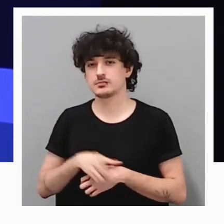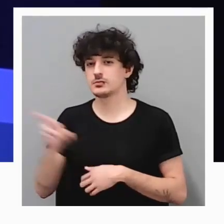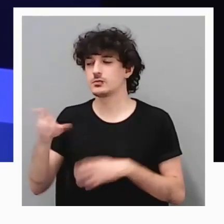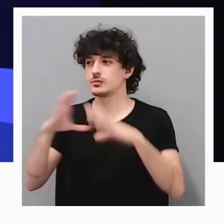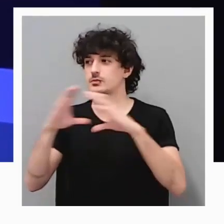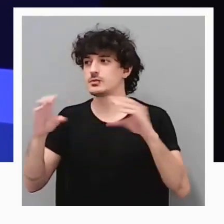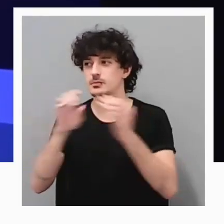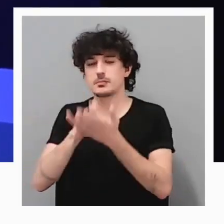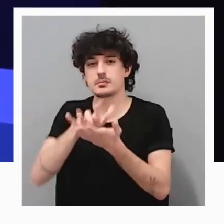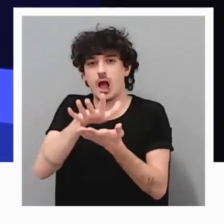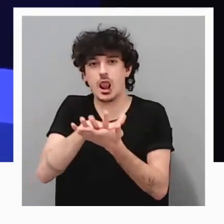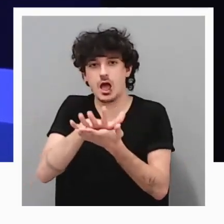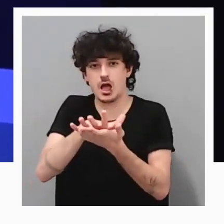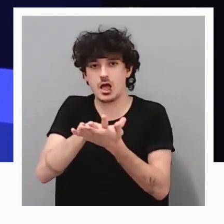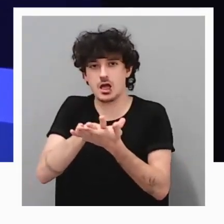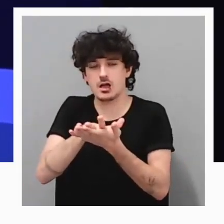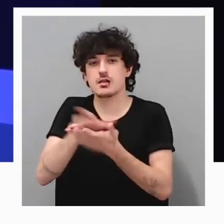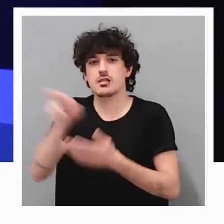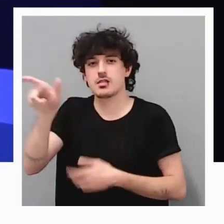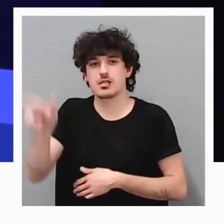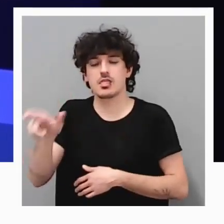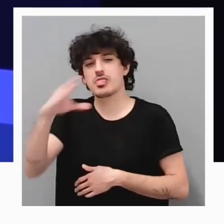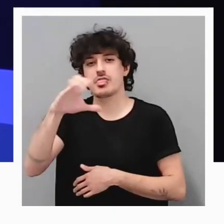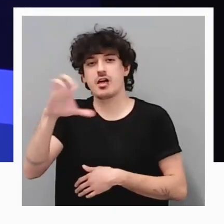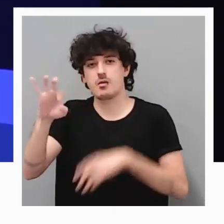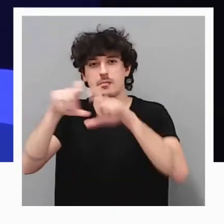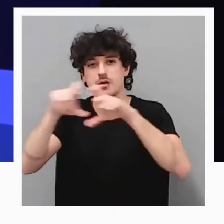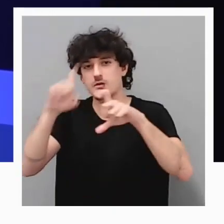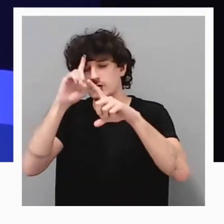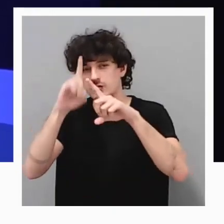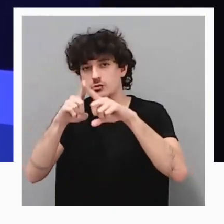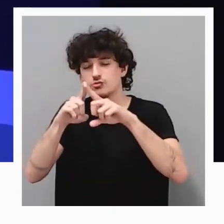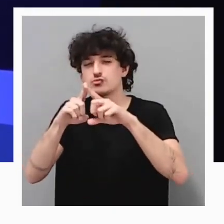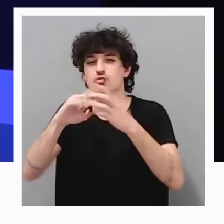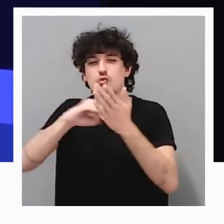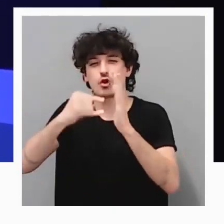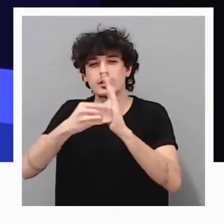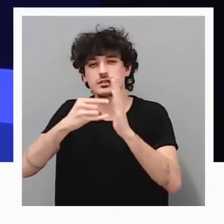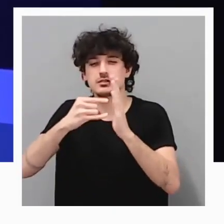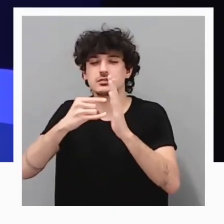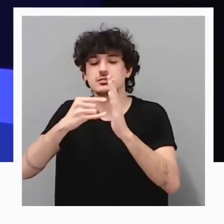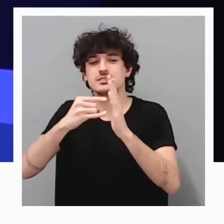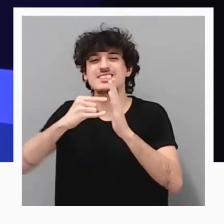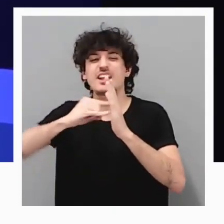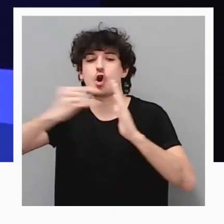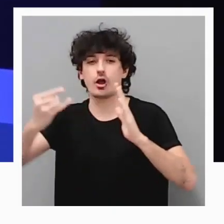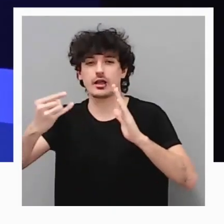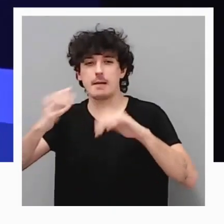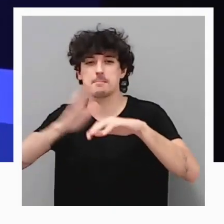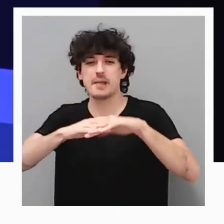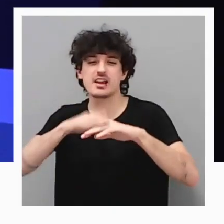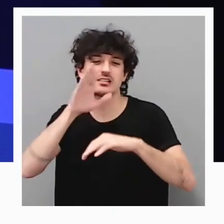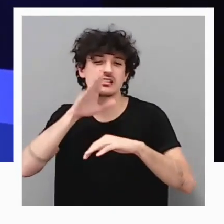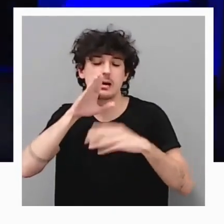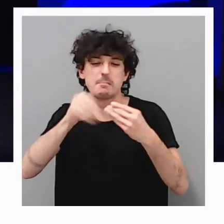de desenvolver soluções tecnológicas para os resíduos plásticos que não podem ser reciclados